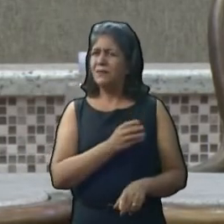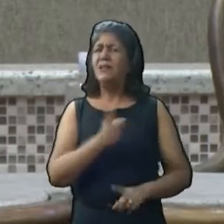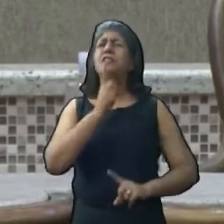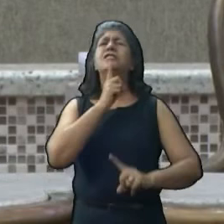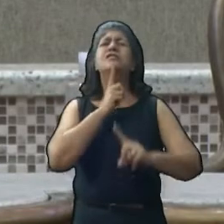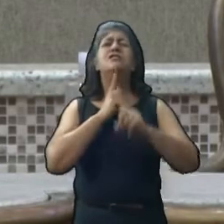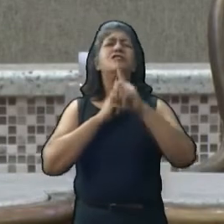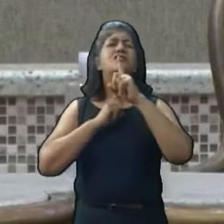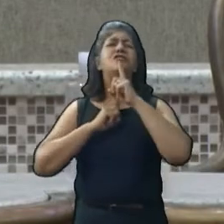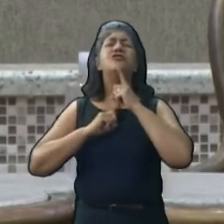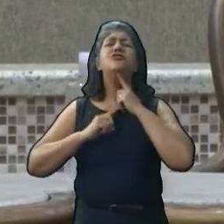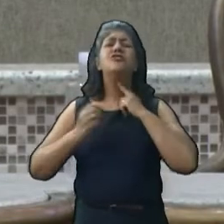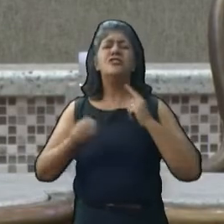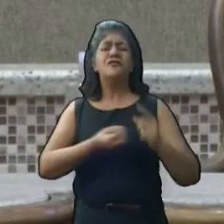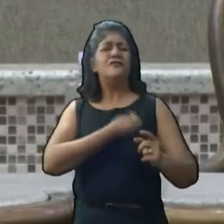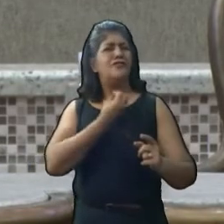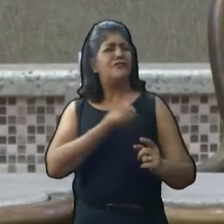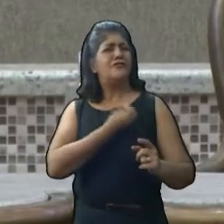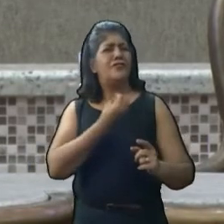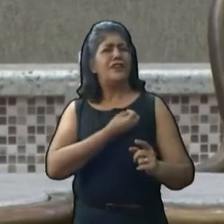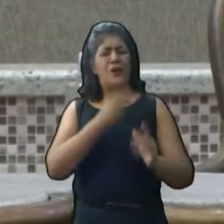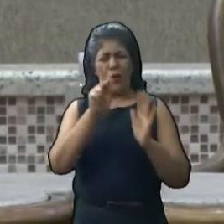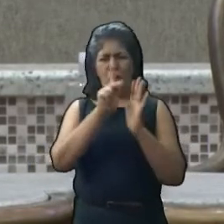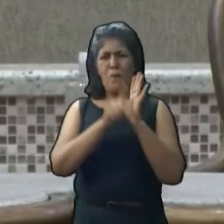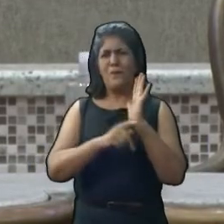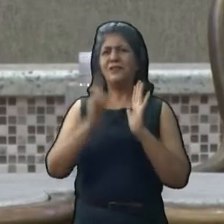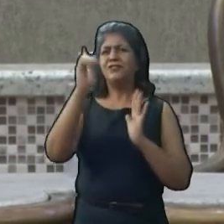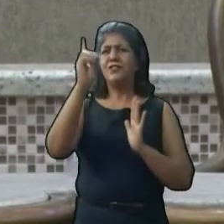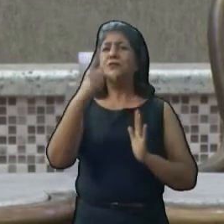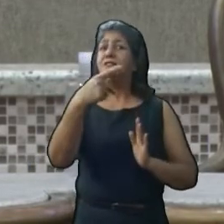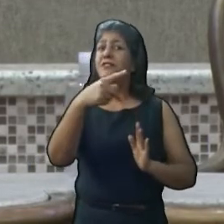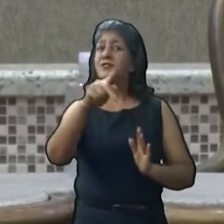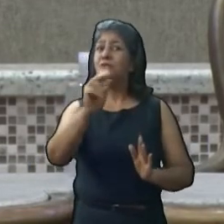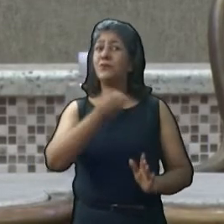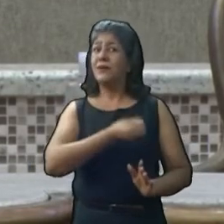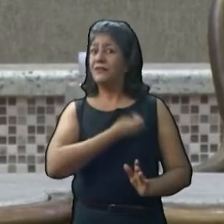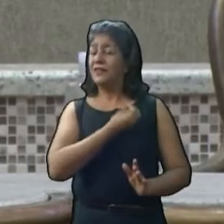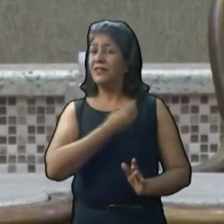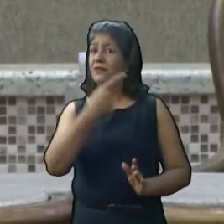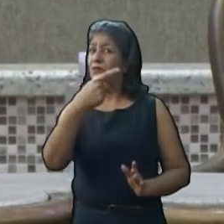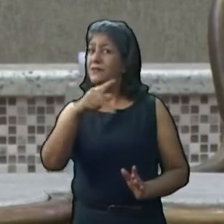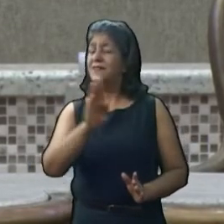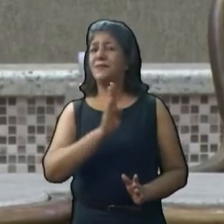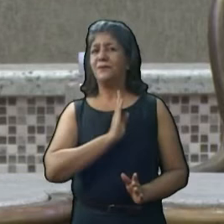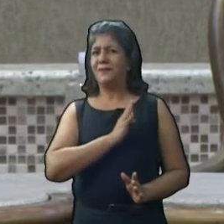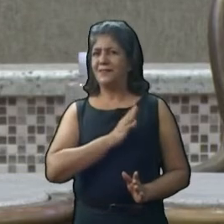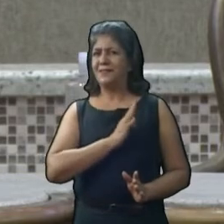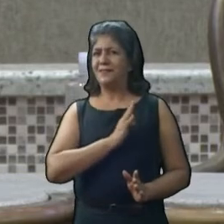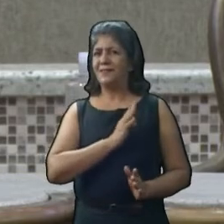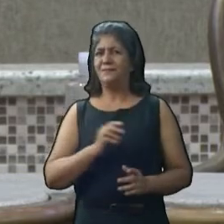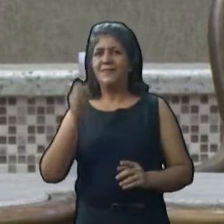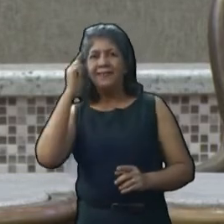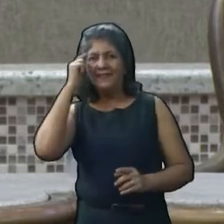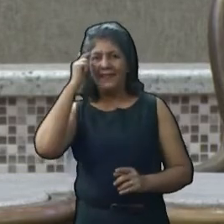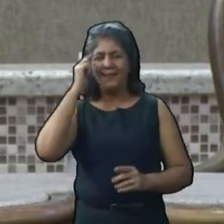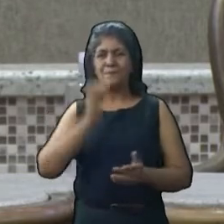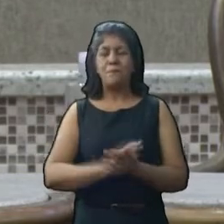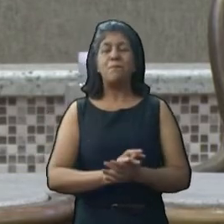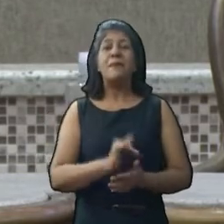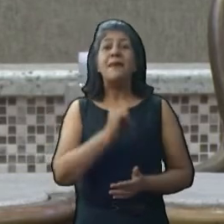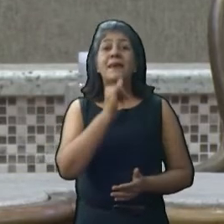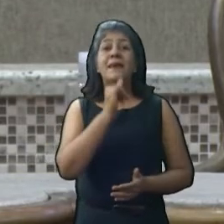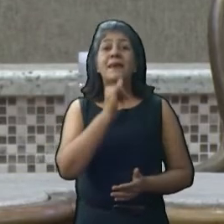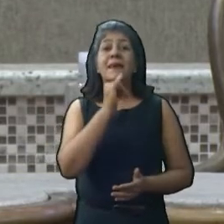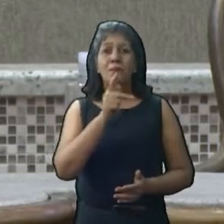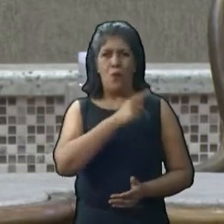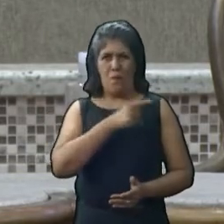todo plantando propósito de deus na sua vida no seu coração billy graham disse olha